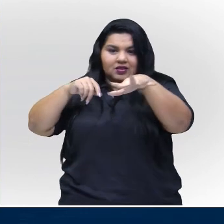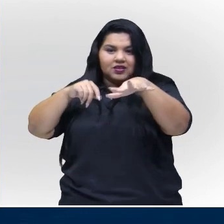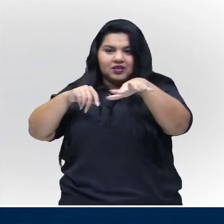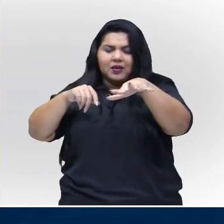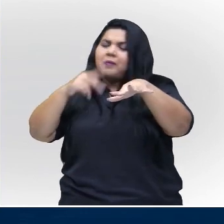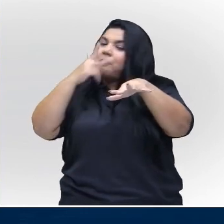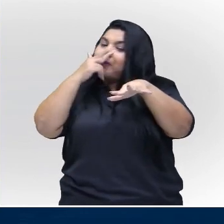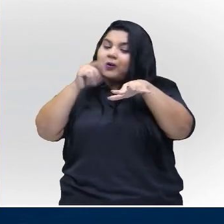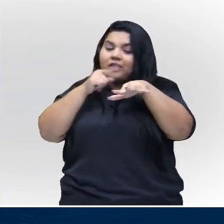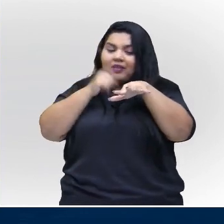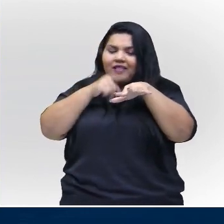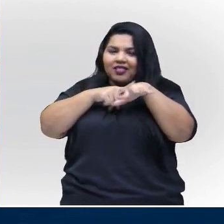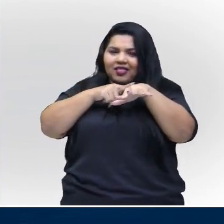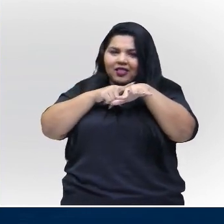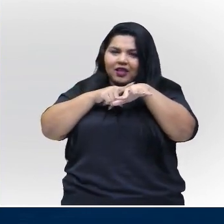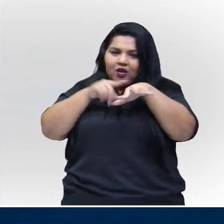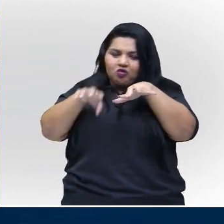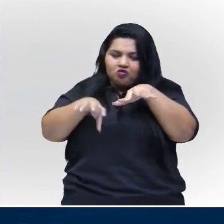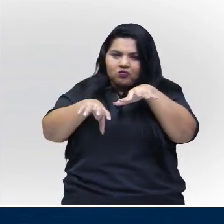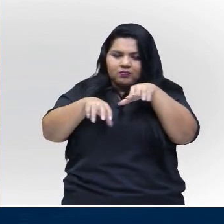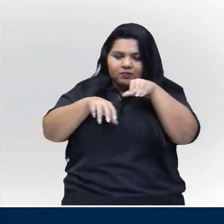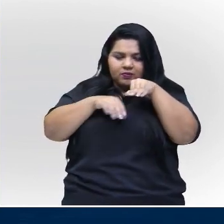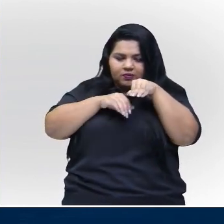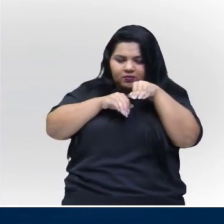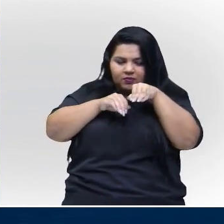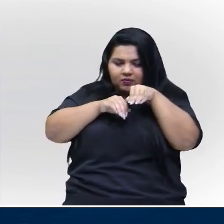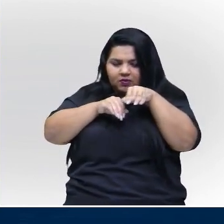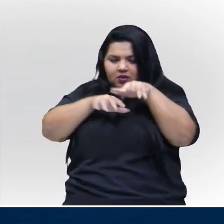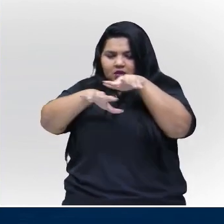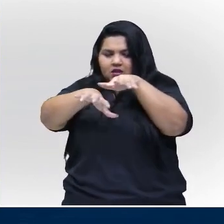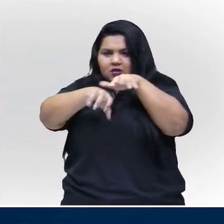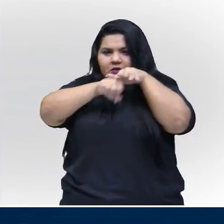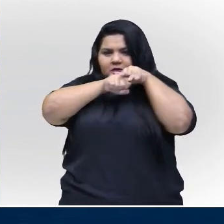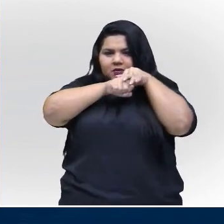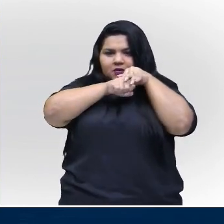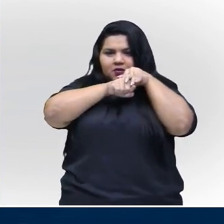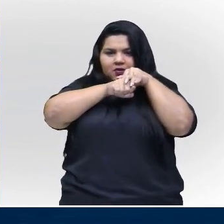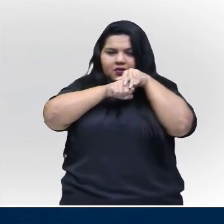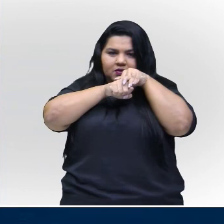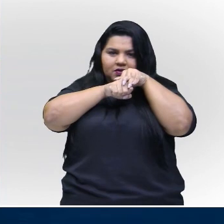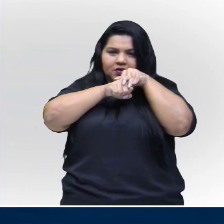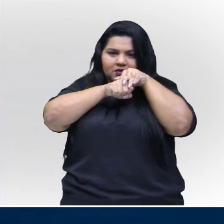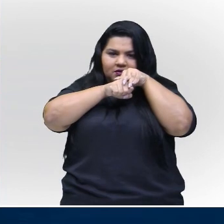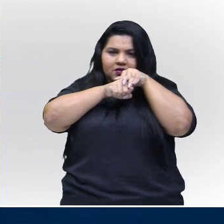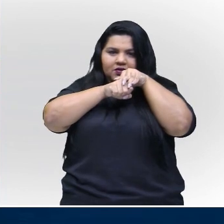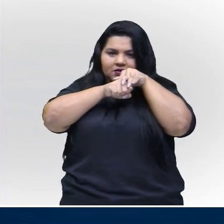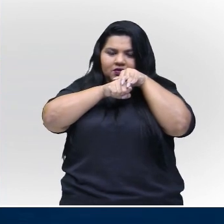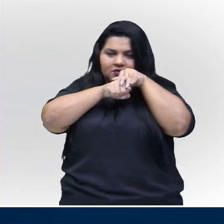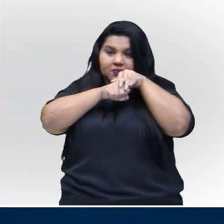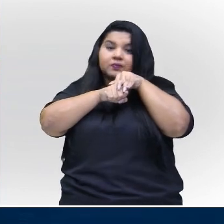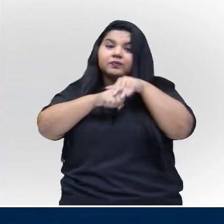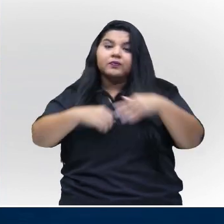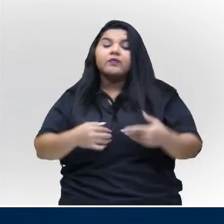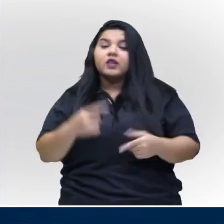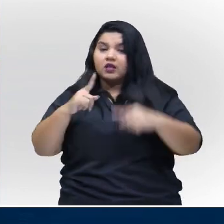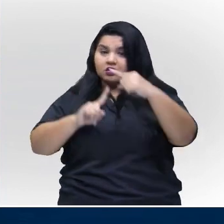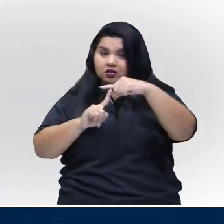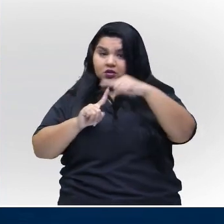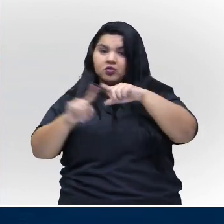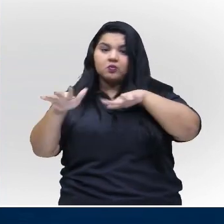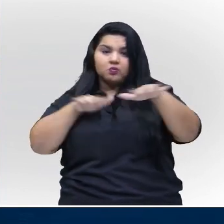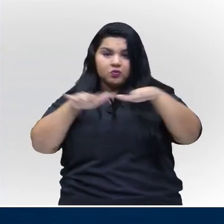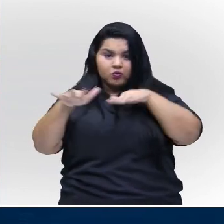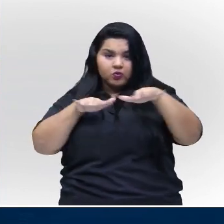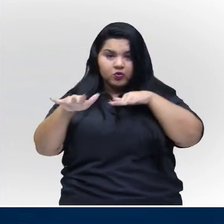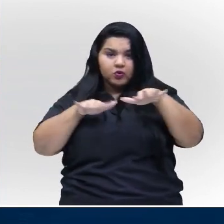seu alimento dessa forma, certo? Ela engloba o seu alimento e faz ali a sua digestão. Esse tipo de movimento é chamado